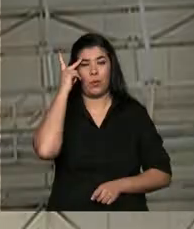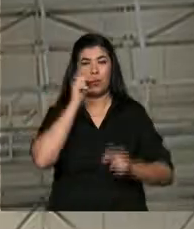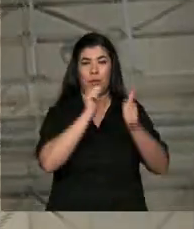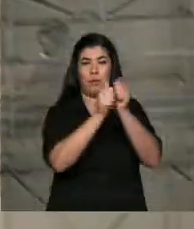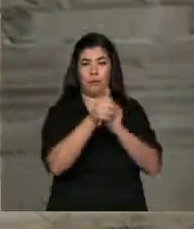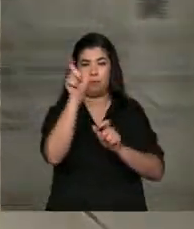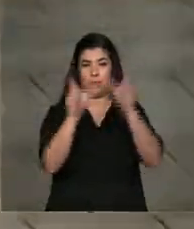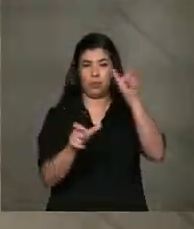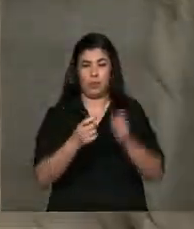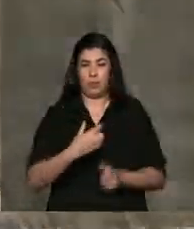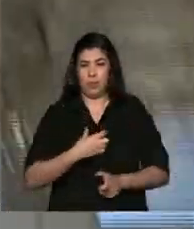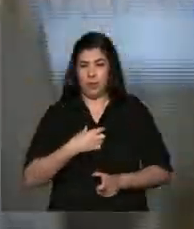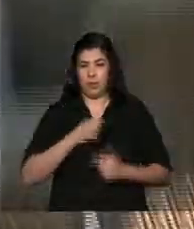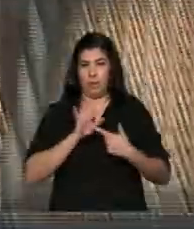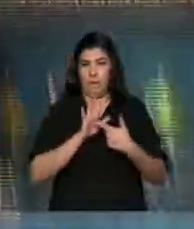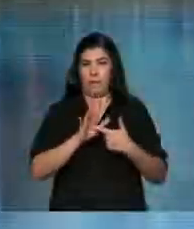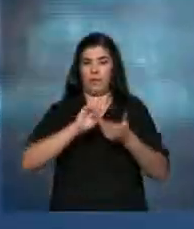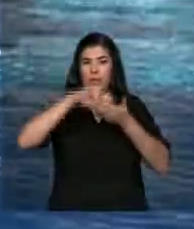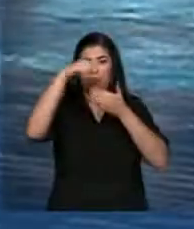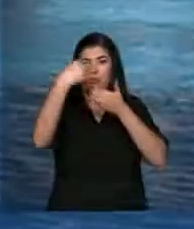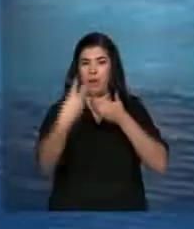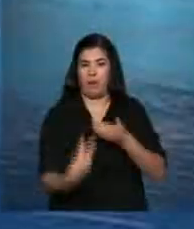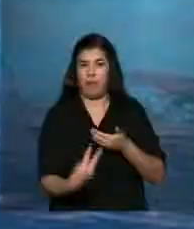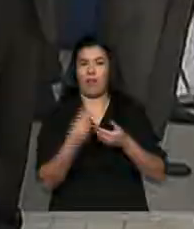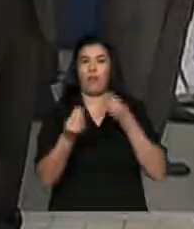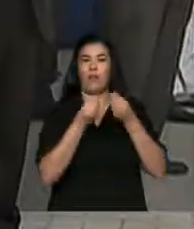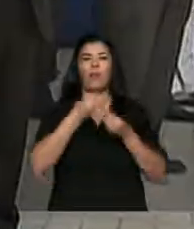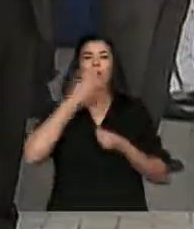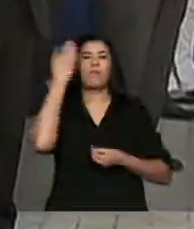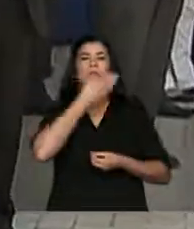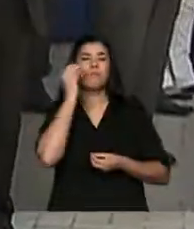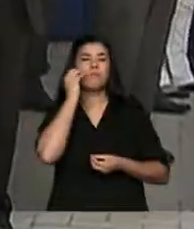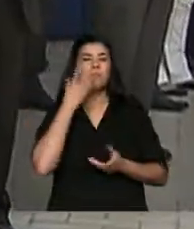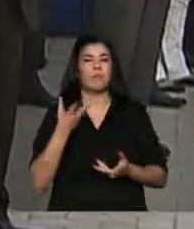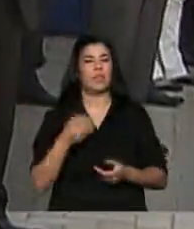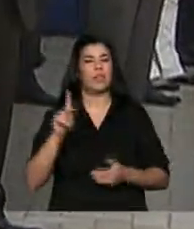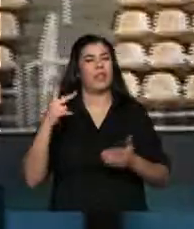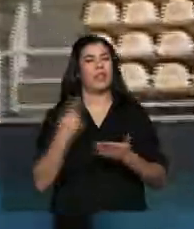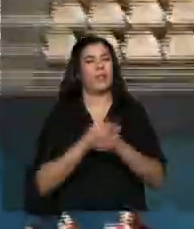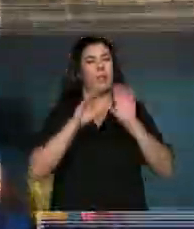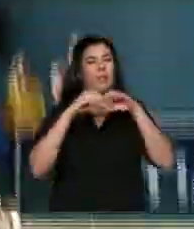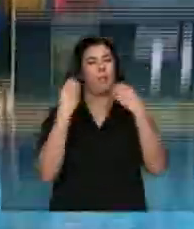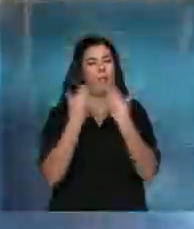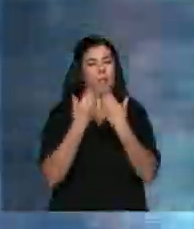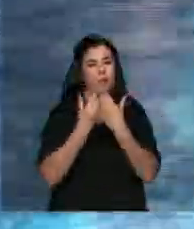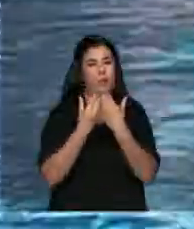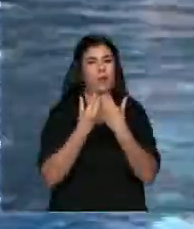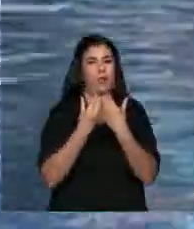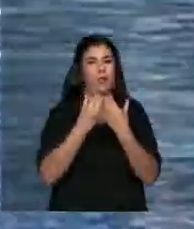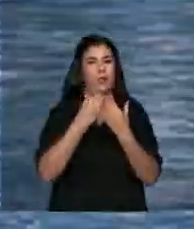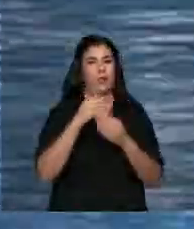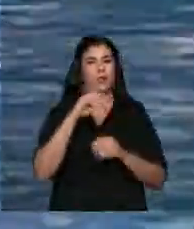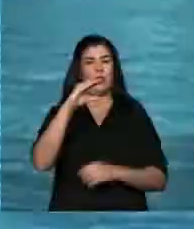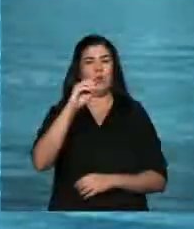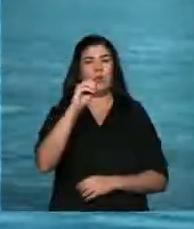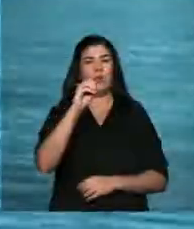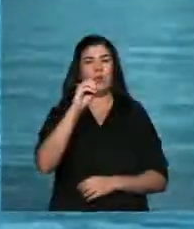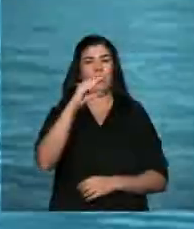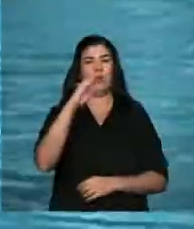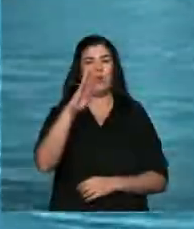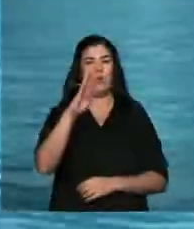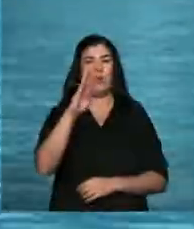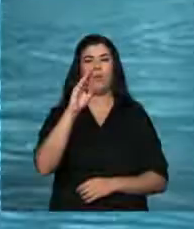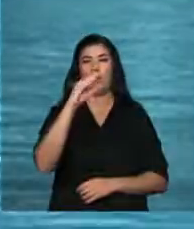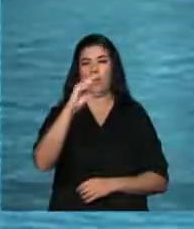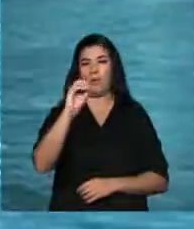ornamental impressionaram a todos com demonstrações de provas. O evento foi organizado pelo Comitê Olímpico Brasileiro e contou